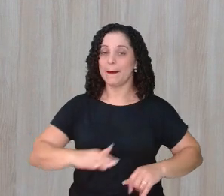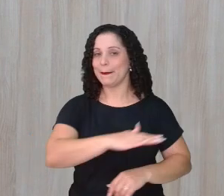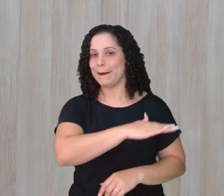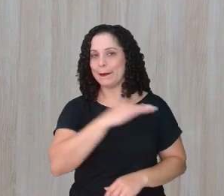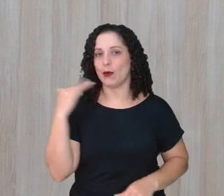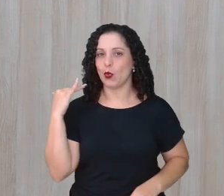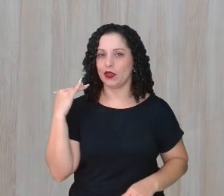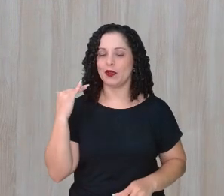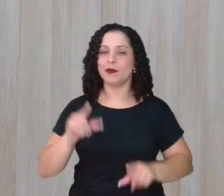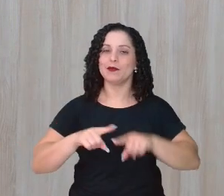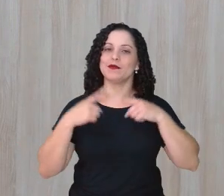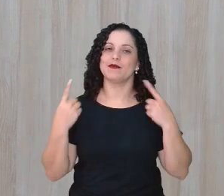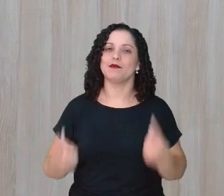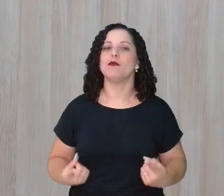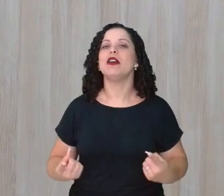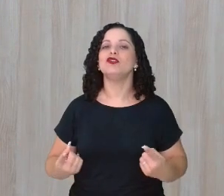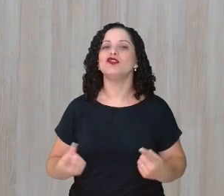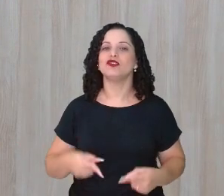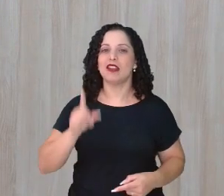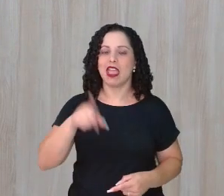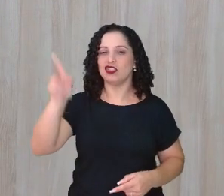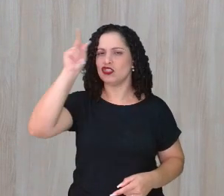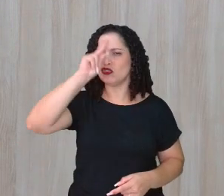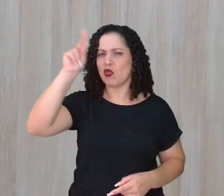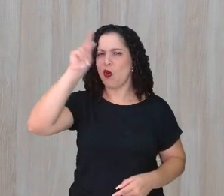assim, ela deixou um legado muito forte